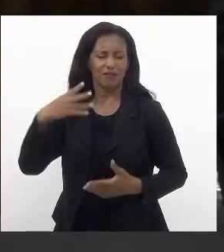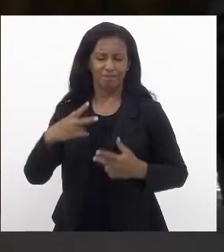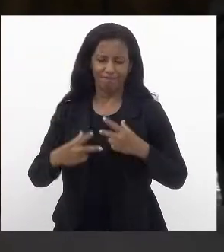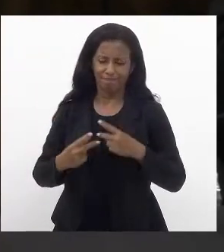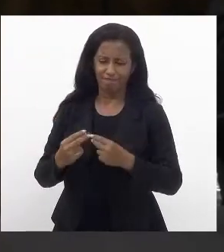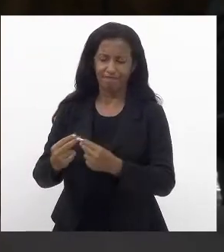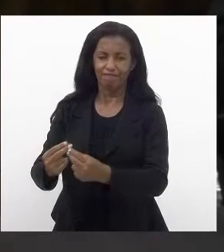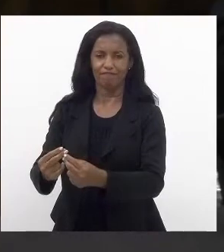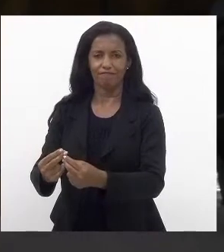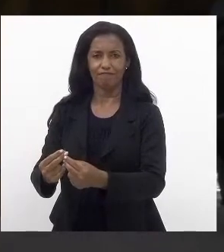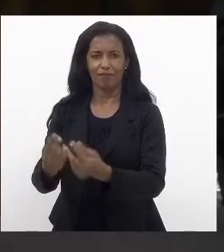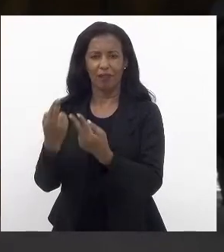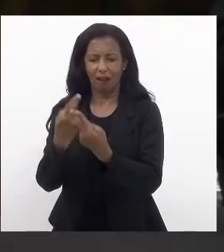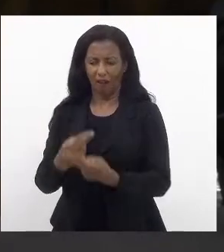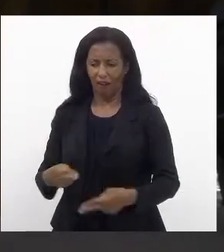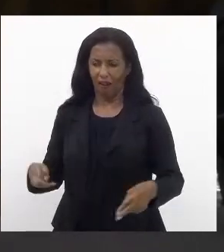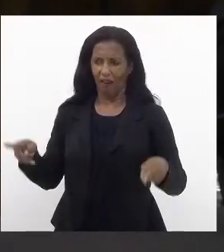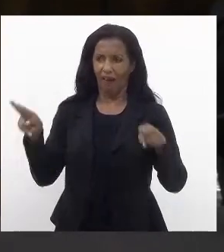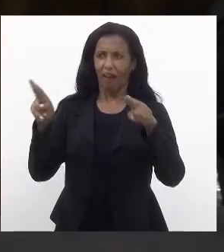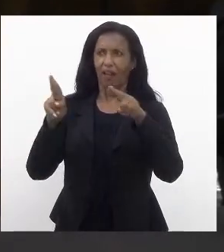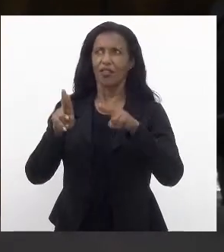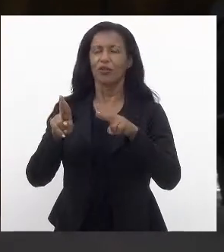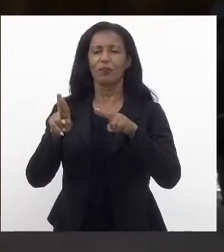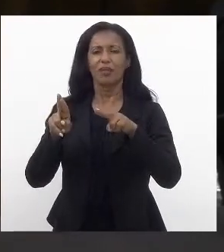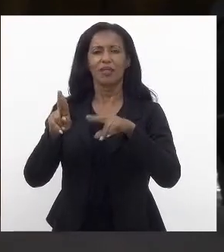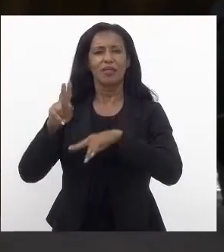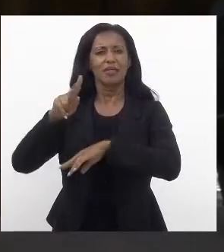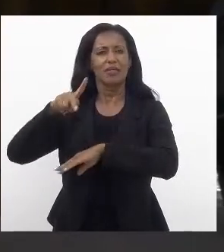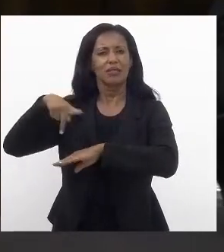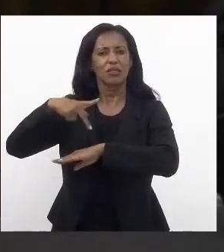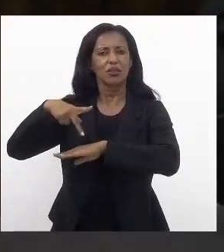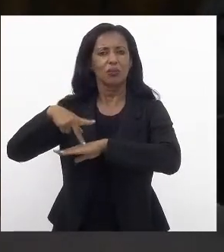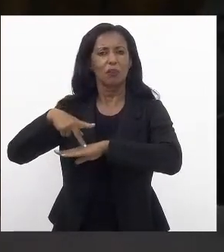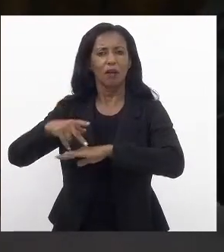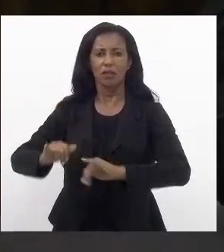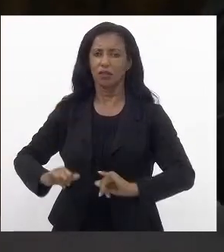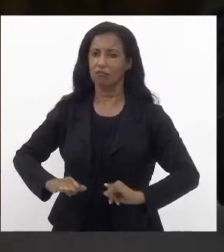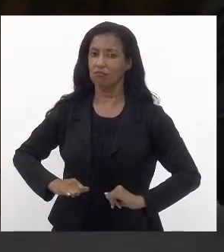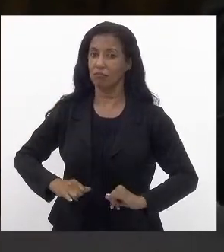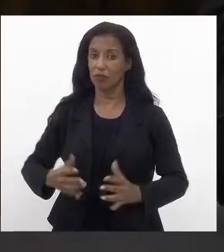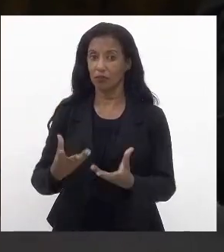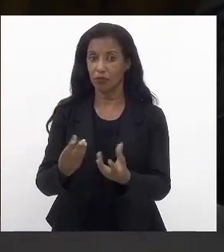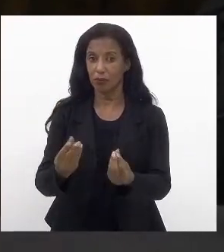Será a esperança de um país que está sofrendo demais.